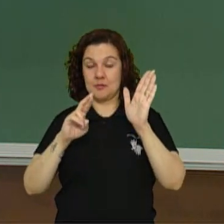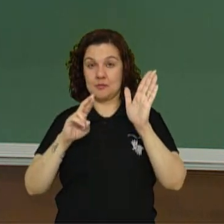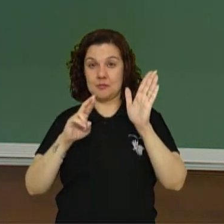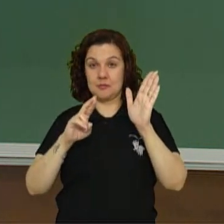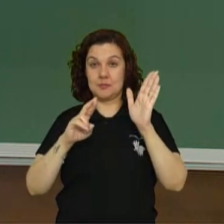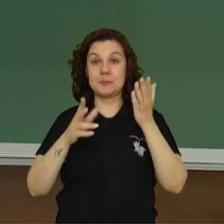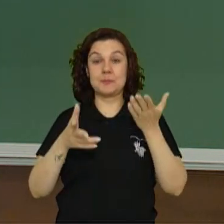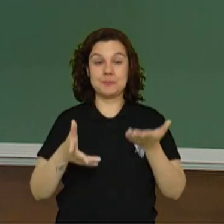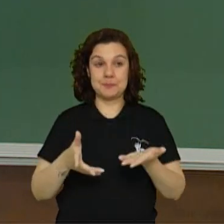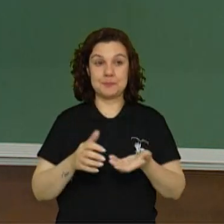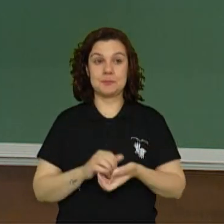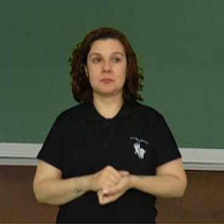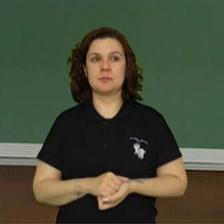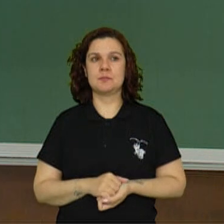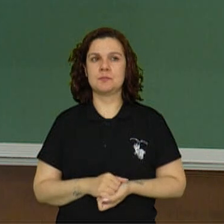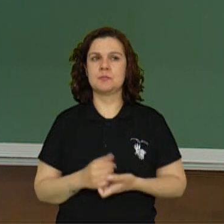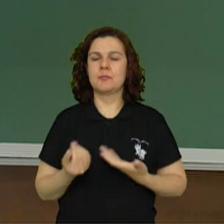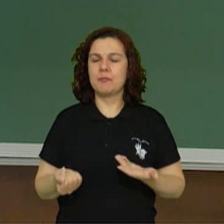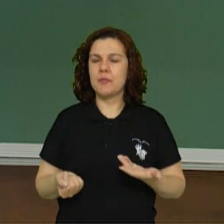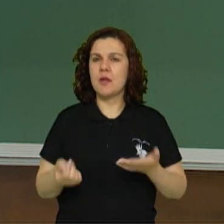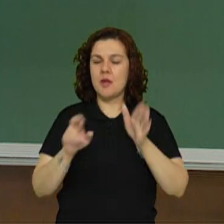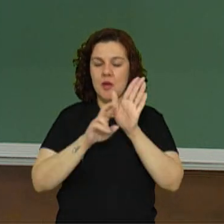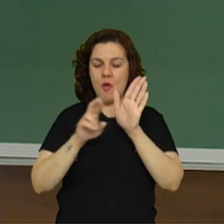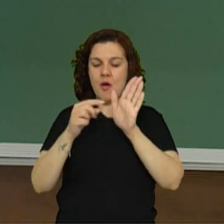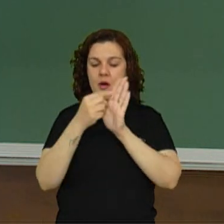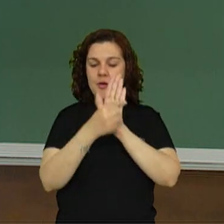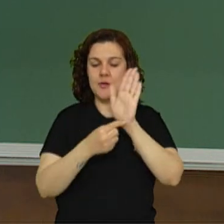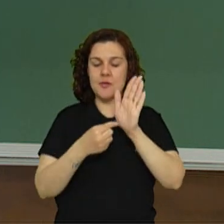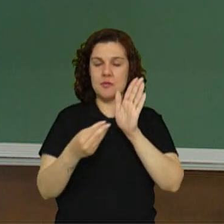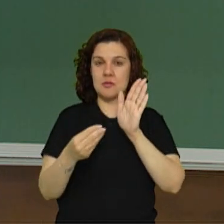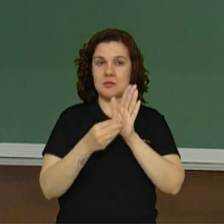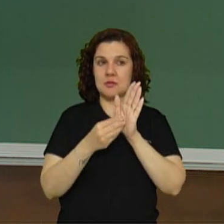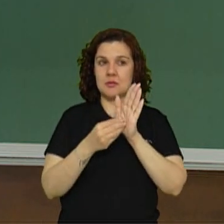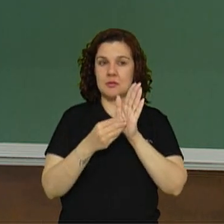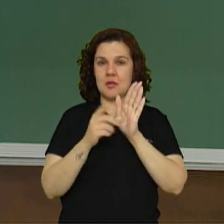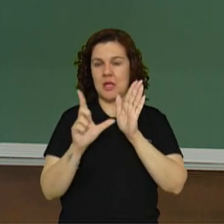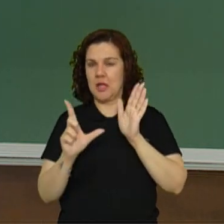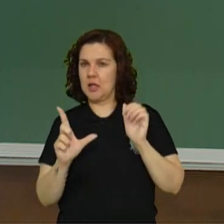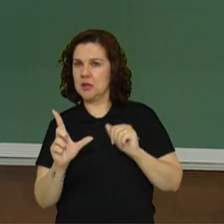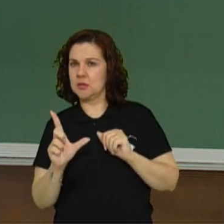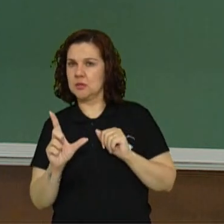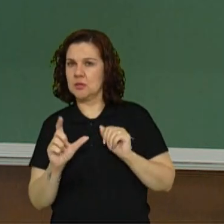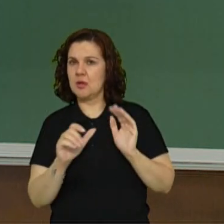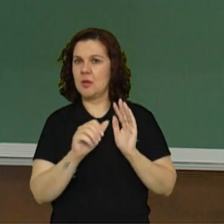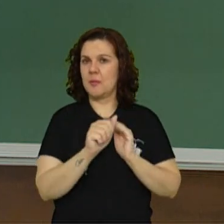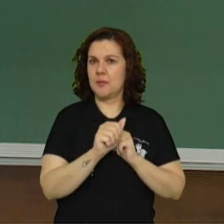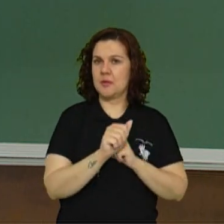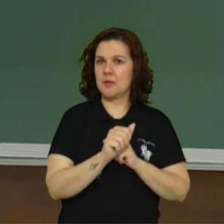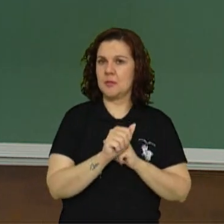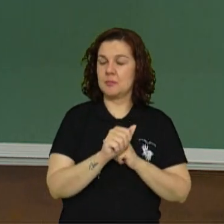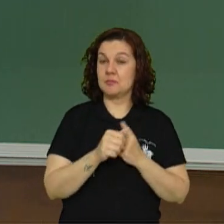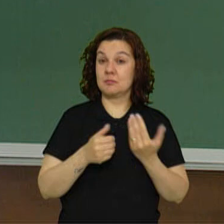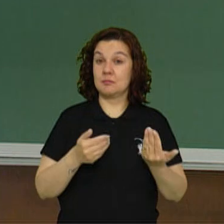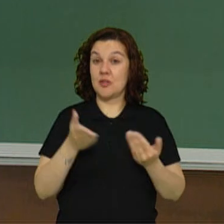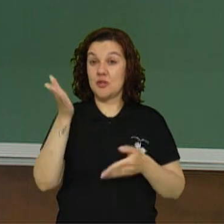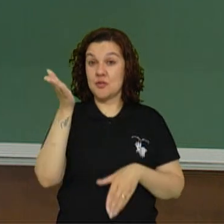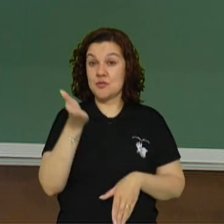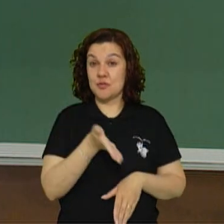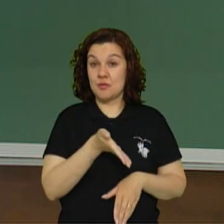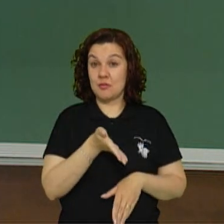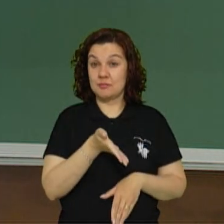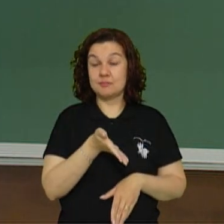círculo inscrito. Quem é o raio do círculo inscrito? É o lado? É o apótema? É a